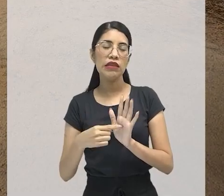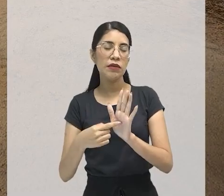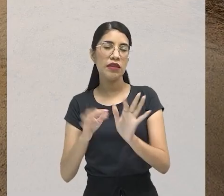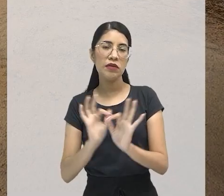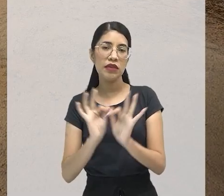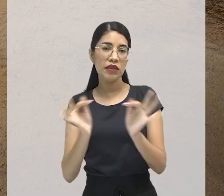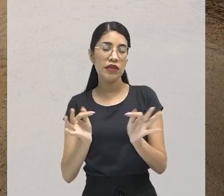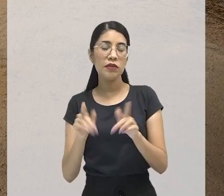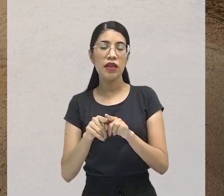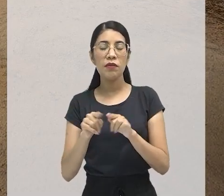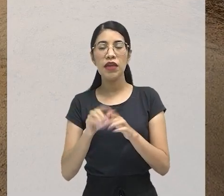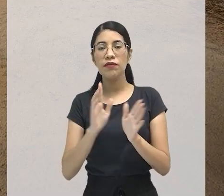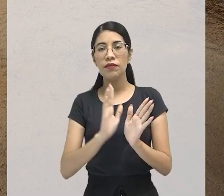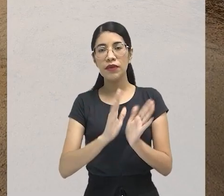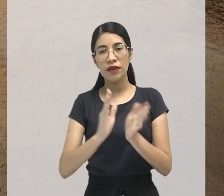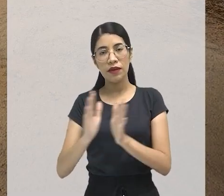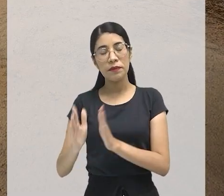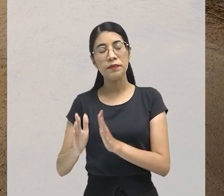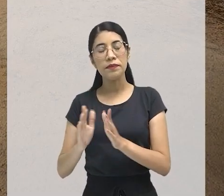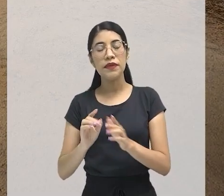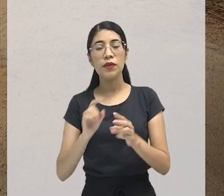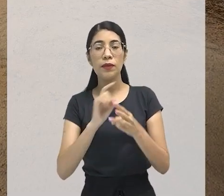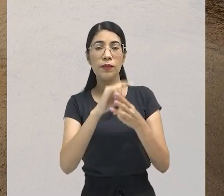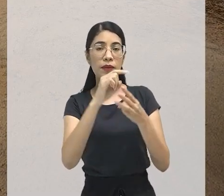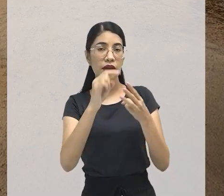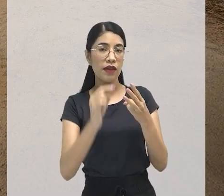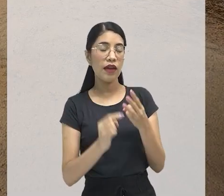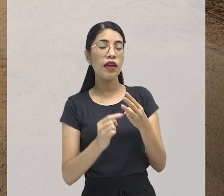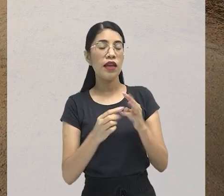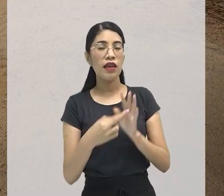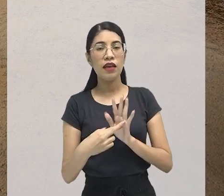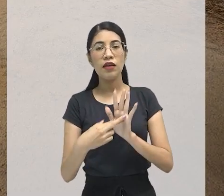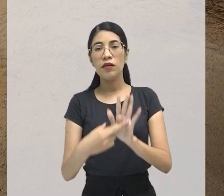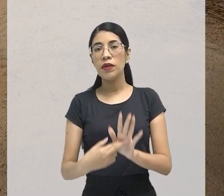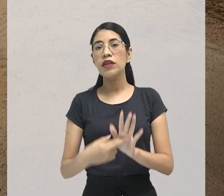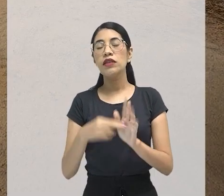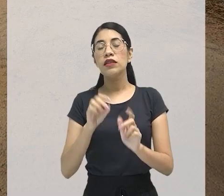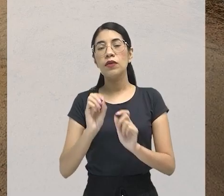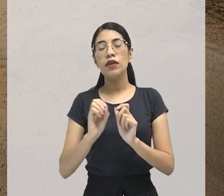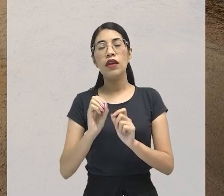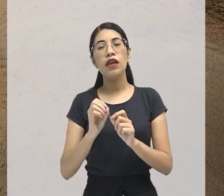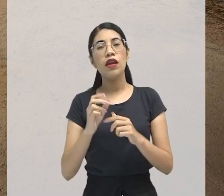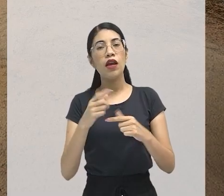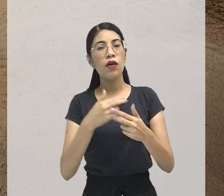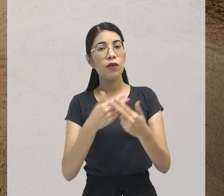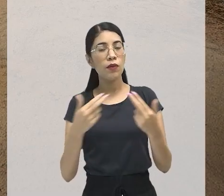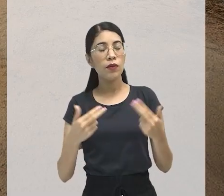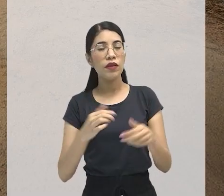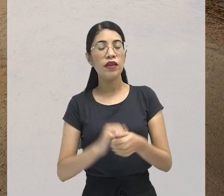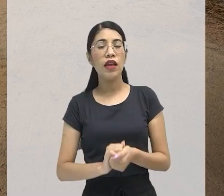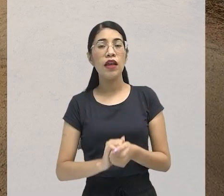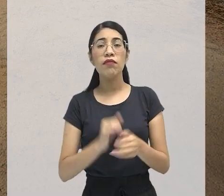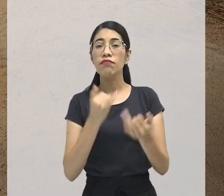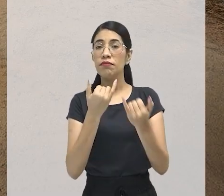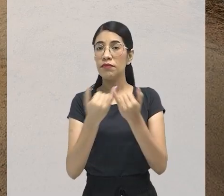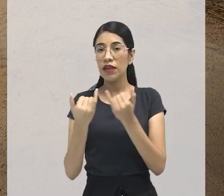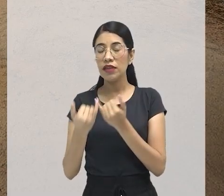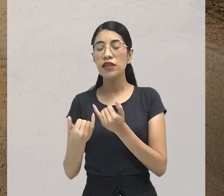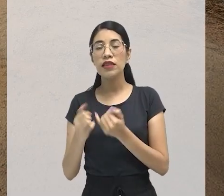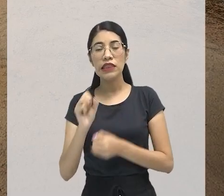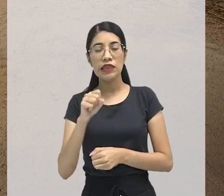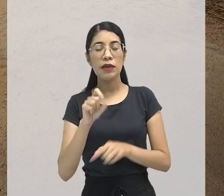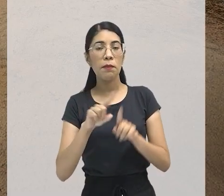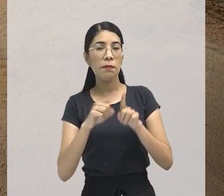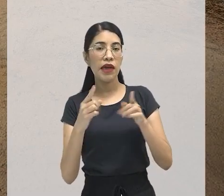né, e assim por diante. Então, cada uma delas vai representar algo. E elas se parecem muito, mas tem